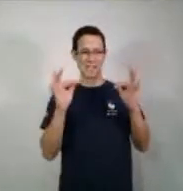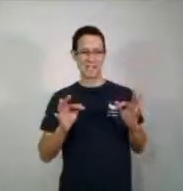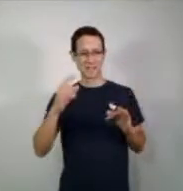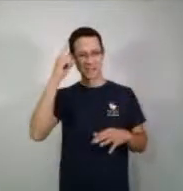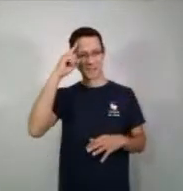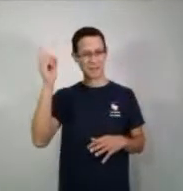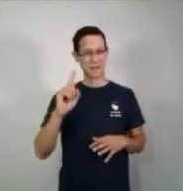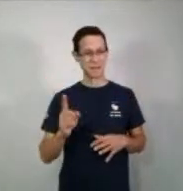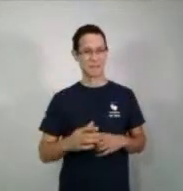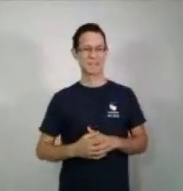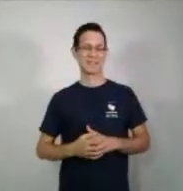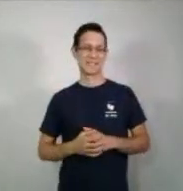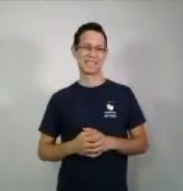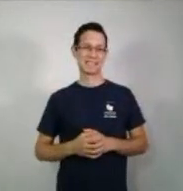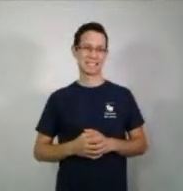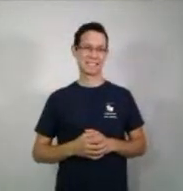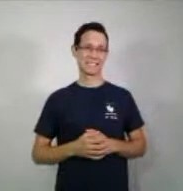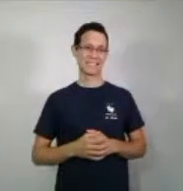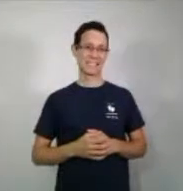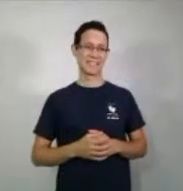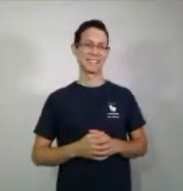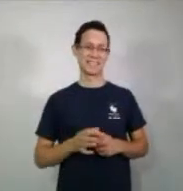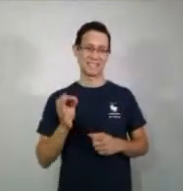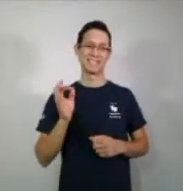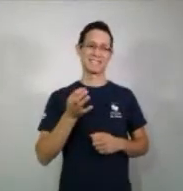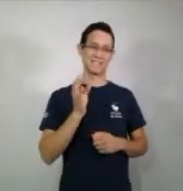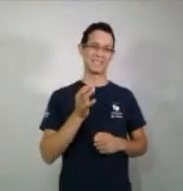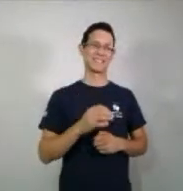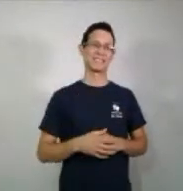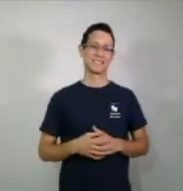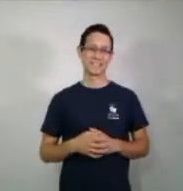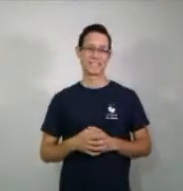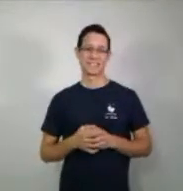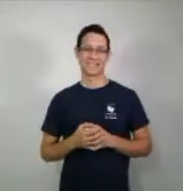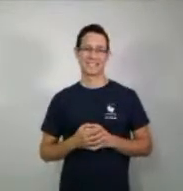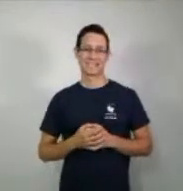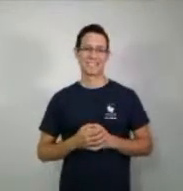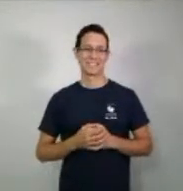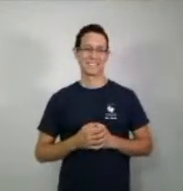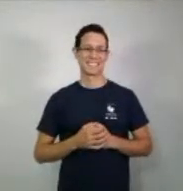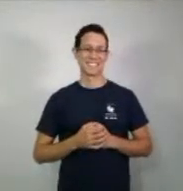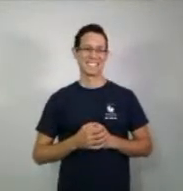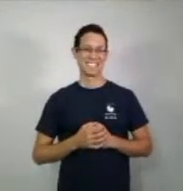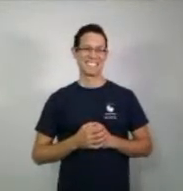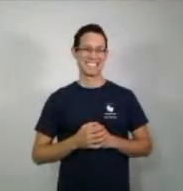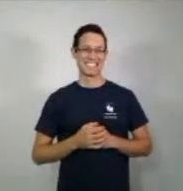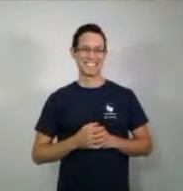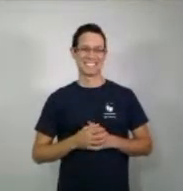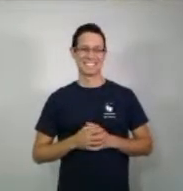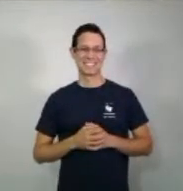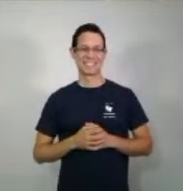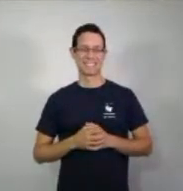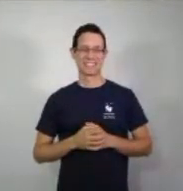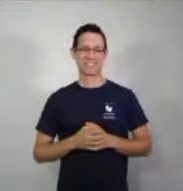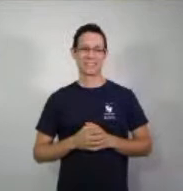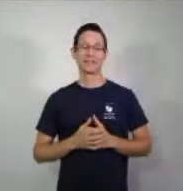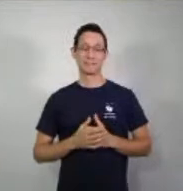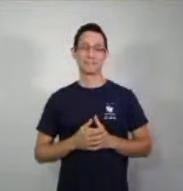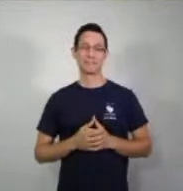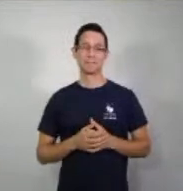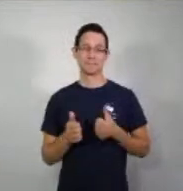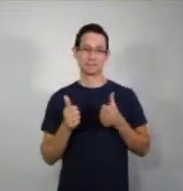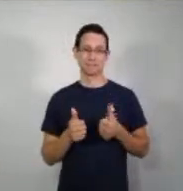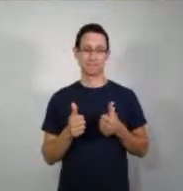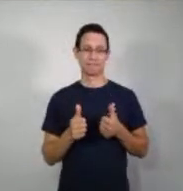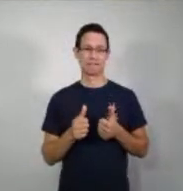lugares, né? Então, acho que é Exato, exato. muito Totalmente, bem sem dúvida, colocado. Nani. E eu acho que está muito situado